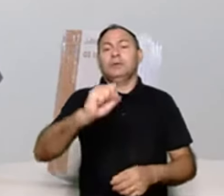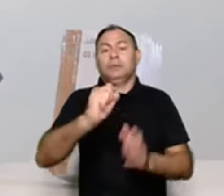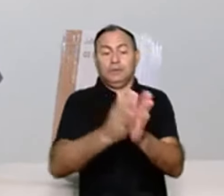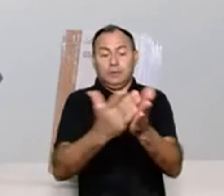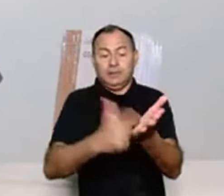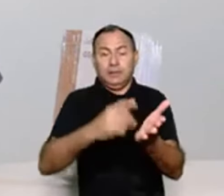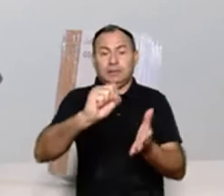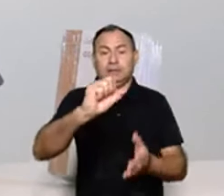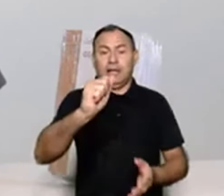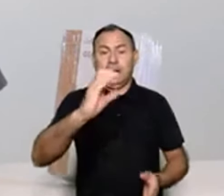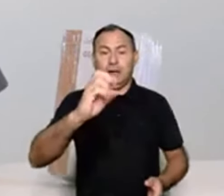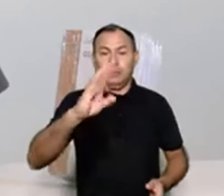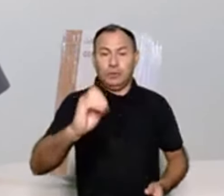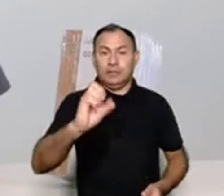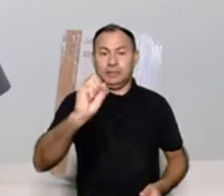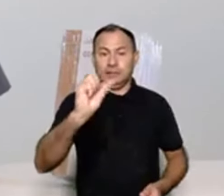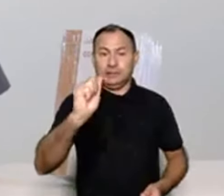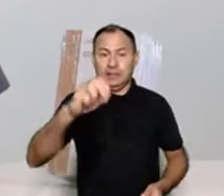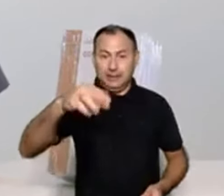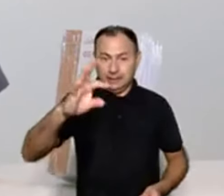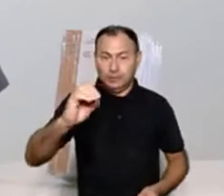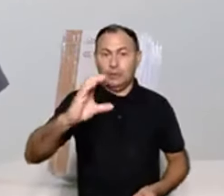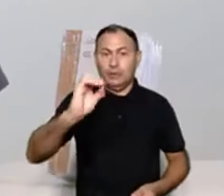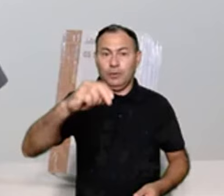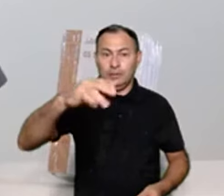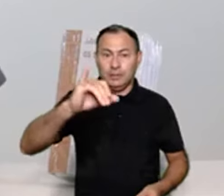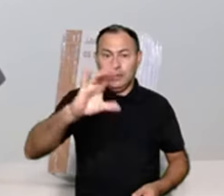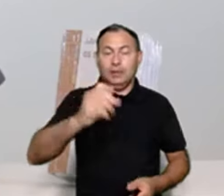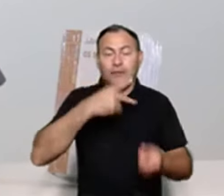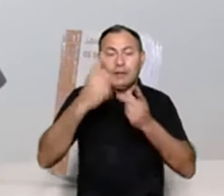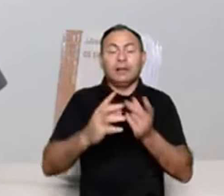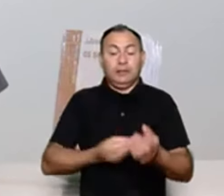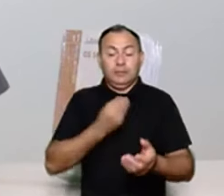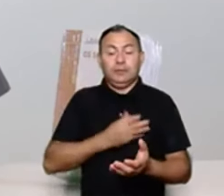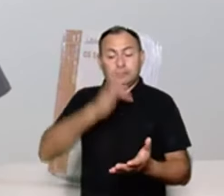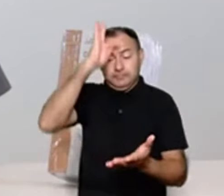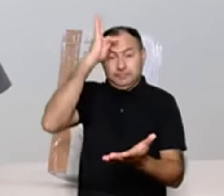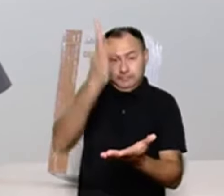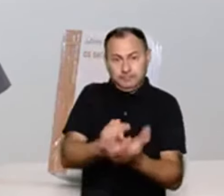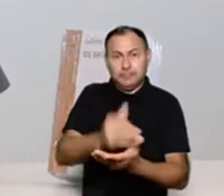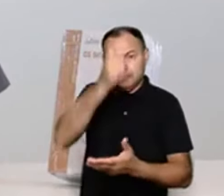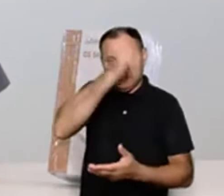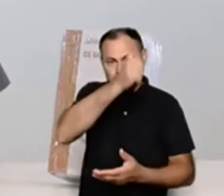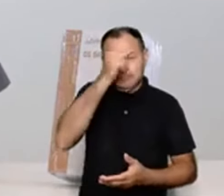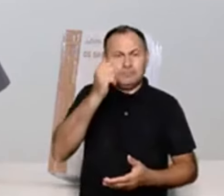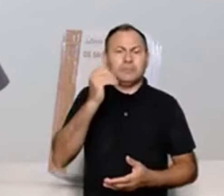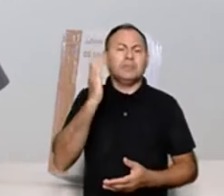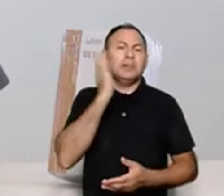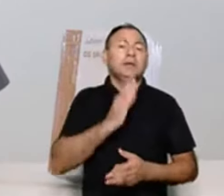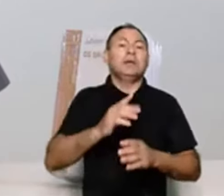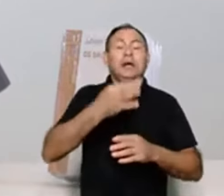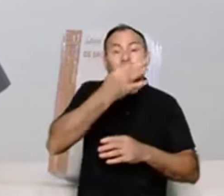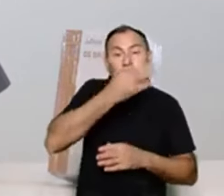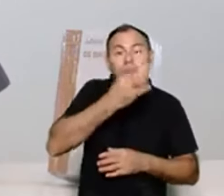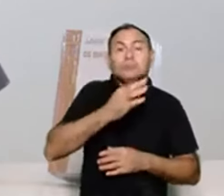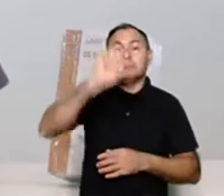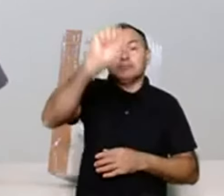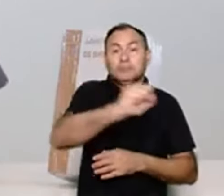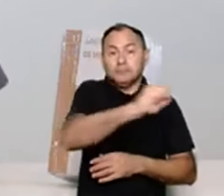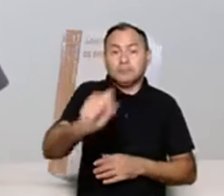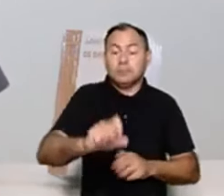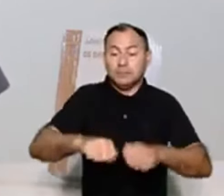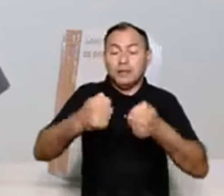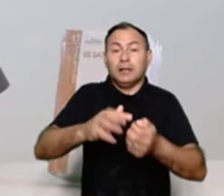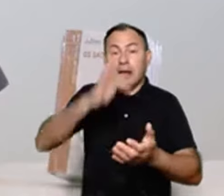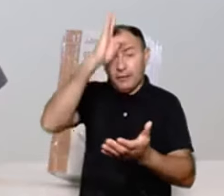sacramentos da iniciação à vida cristã, o batismo, a confirmação e a eucaristia, que sejam, de fato, um único sacramento que